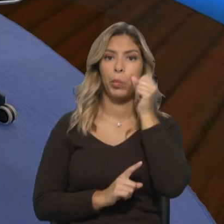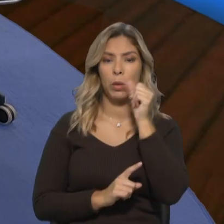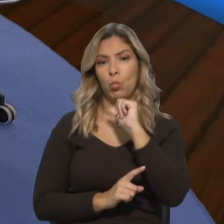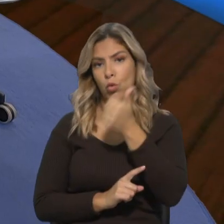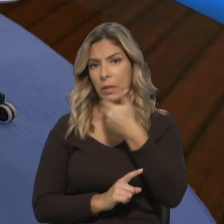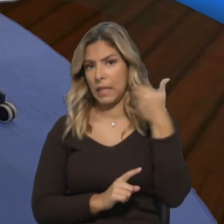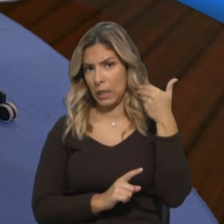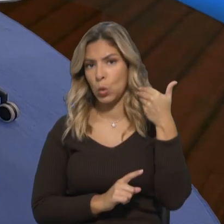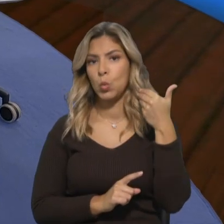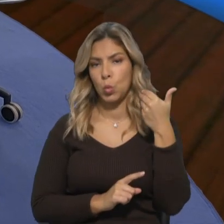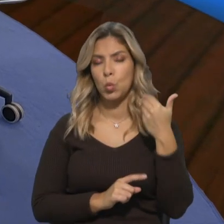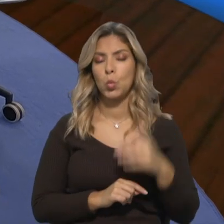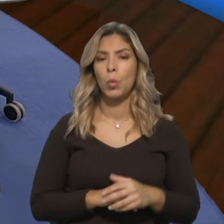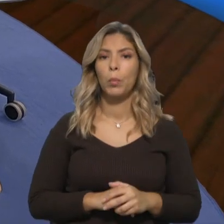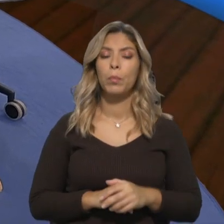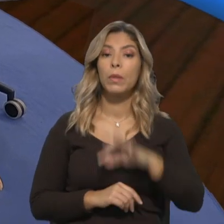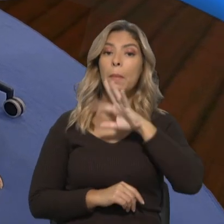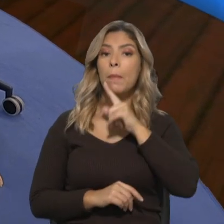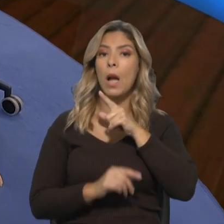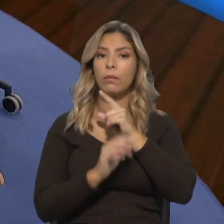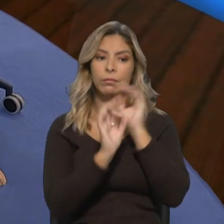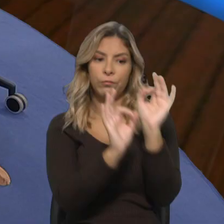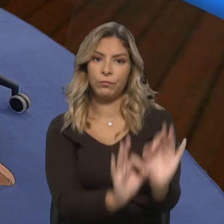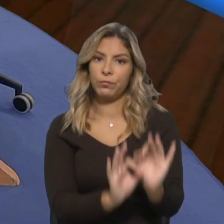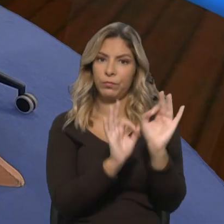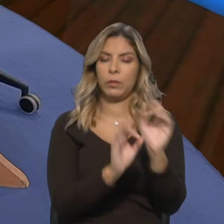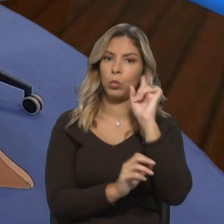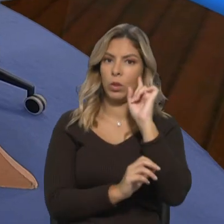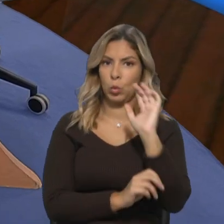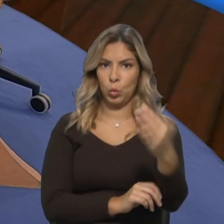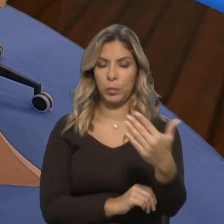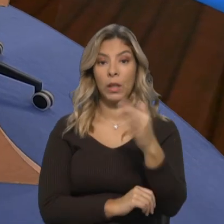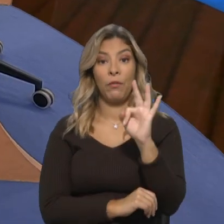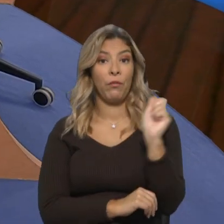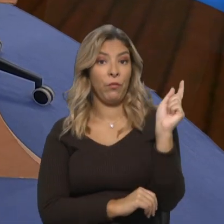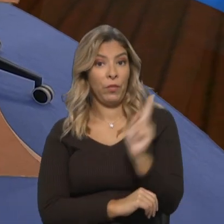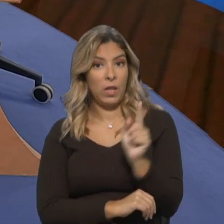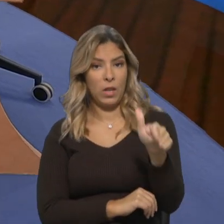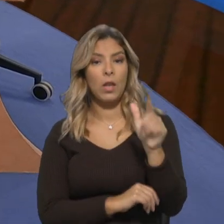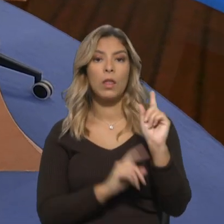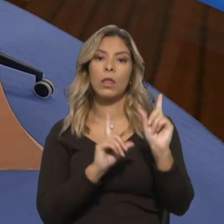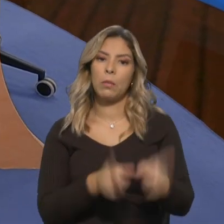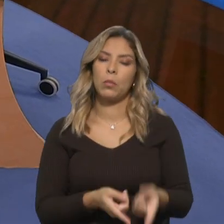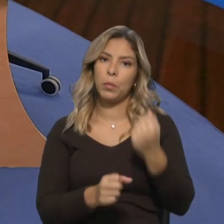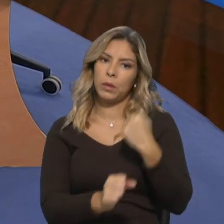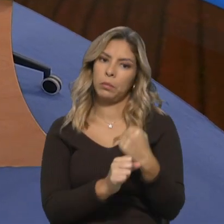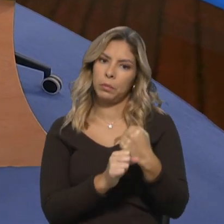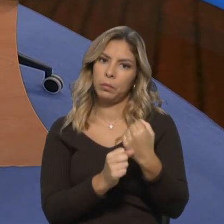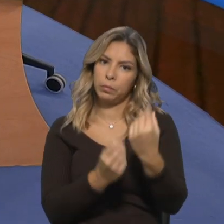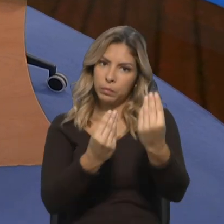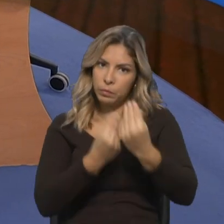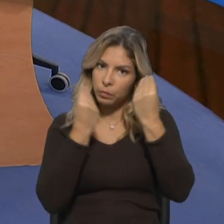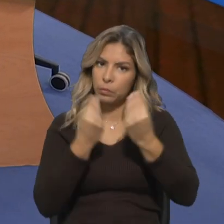desde muito tenra idade, então a mãe foi o principal alicerce, quer da sua fé, quer dos inícios da sua vocação sacerdotal